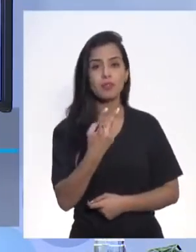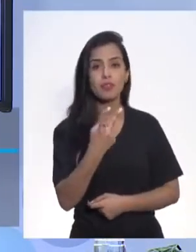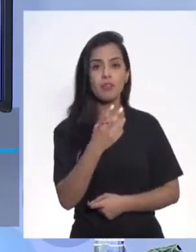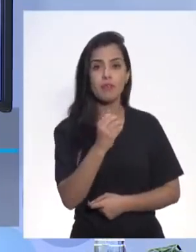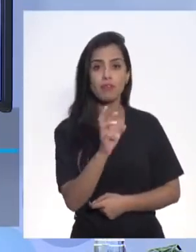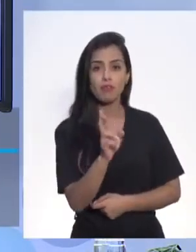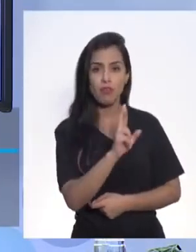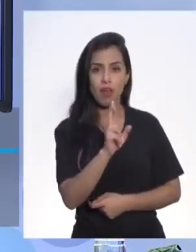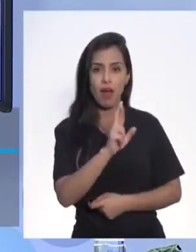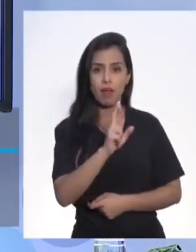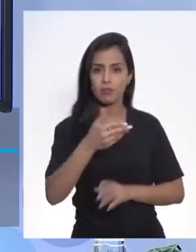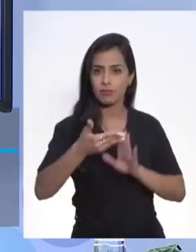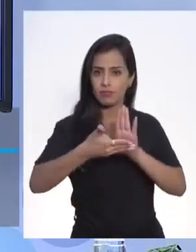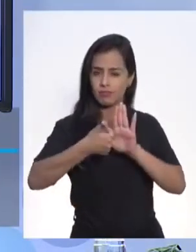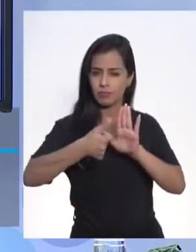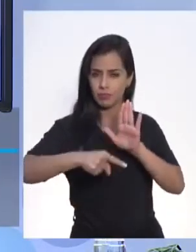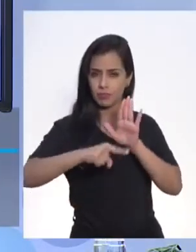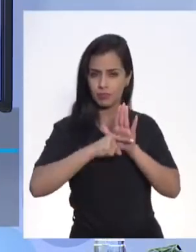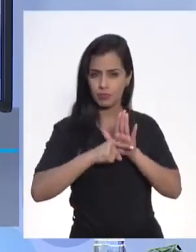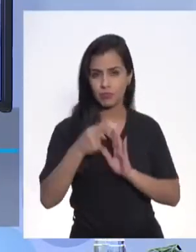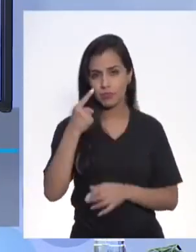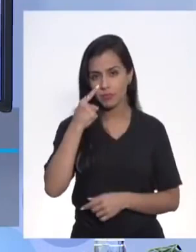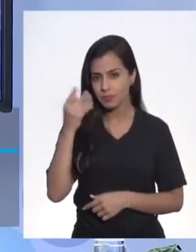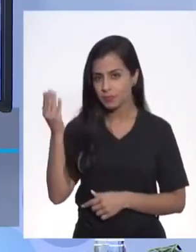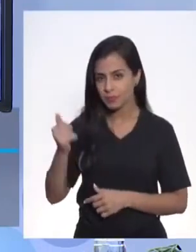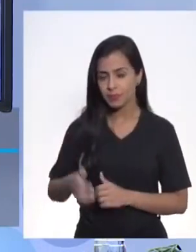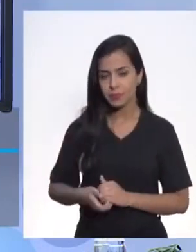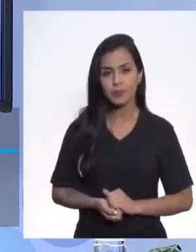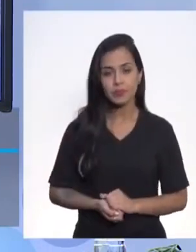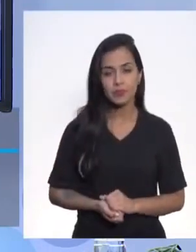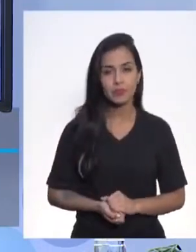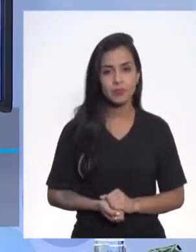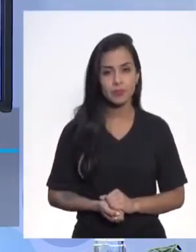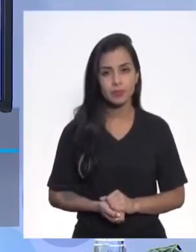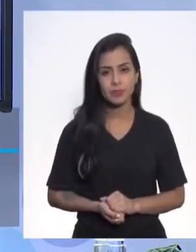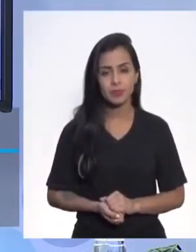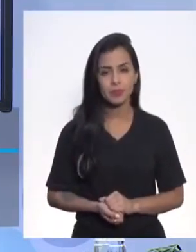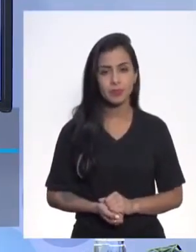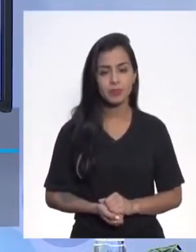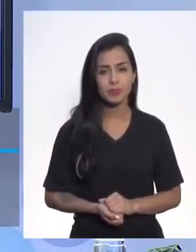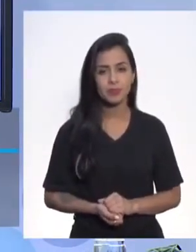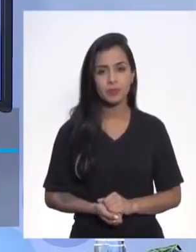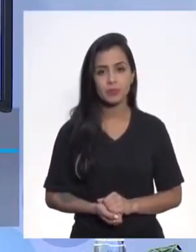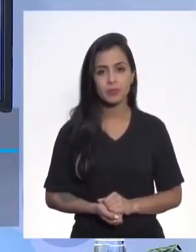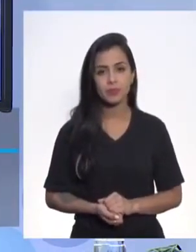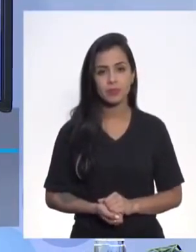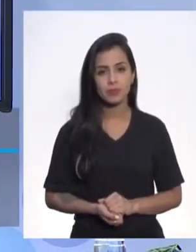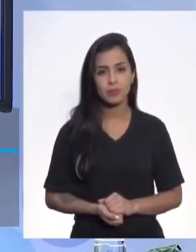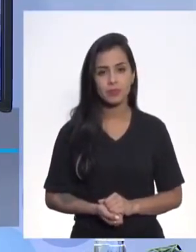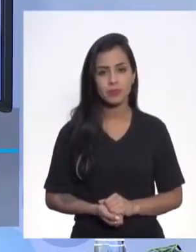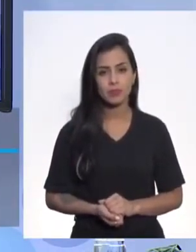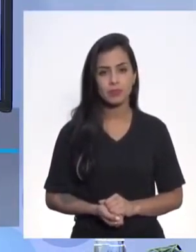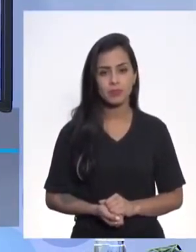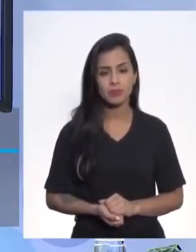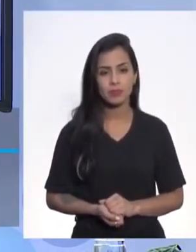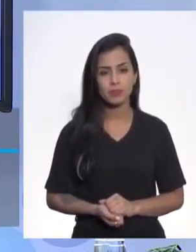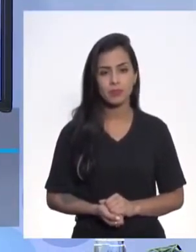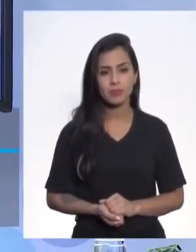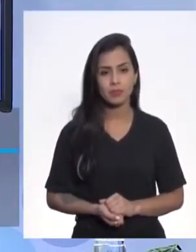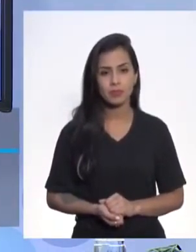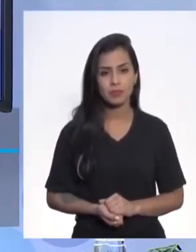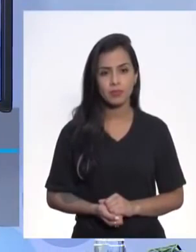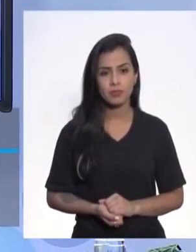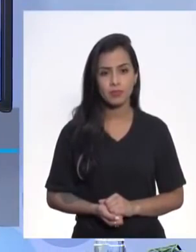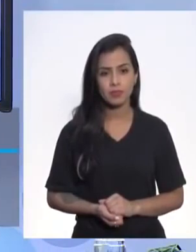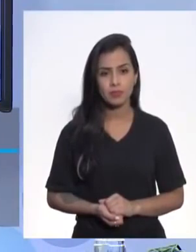R$1.420. Então, aqui 0, 0. Vou pedir emprestado. Aqui fica 5. 10 menos 2 vai dar 8. 5 menos